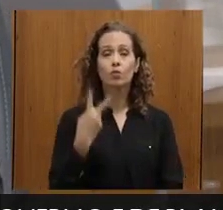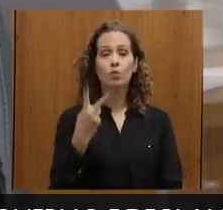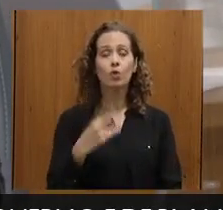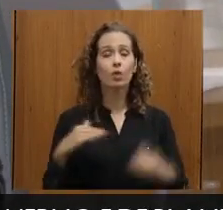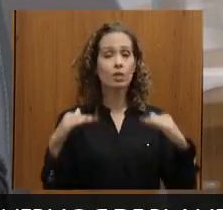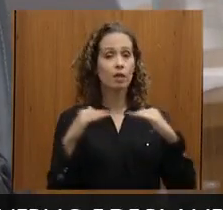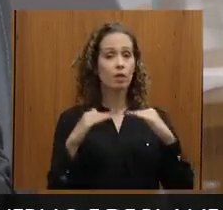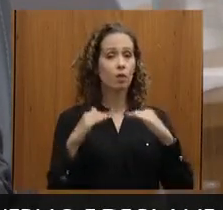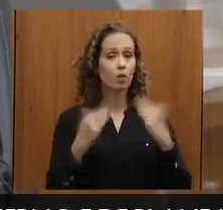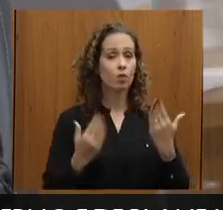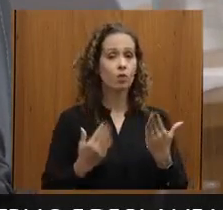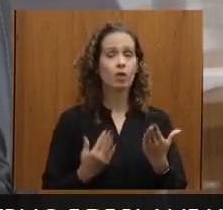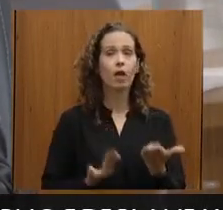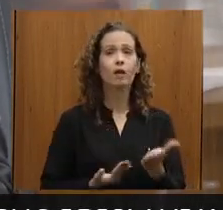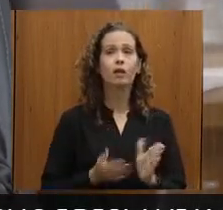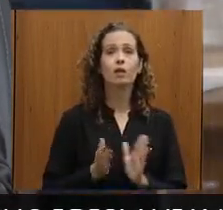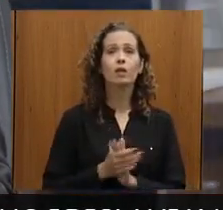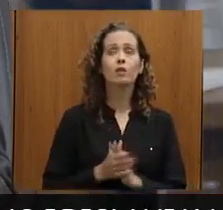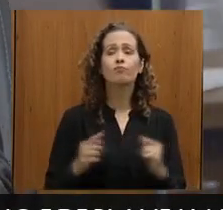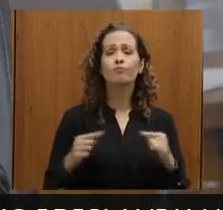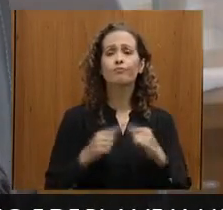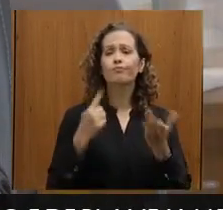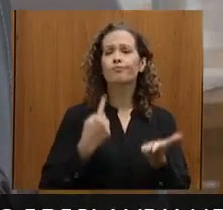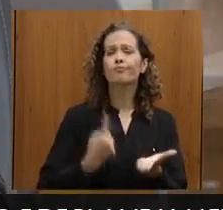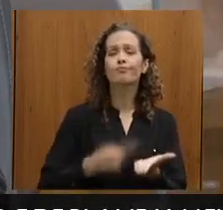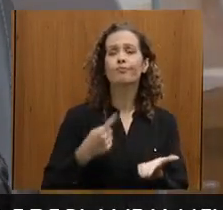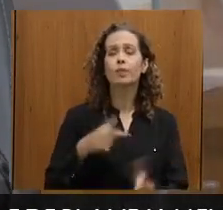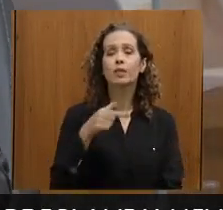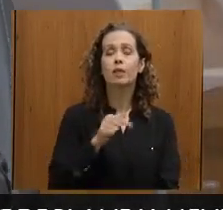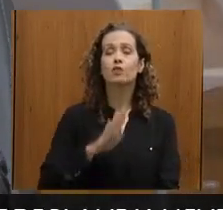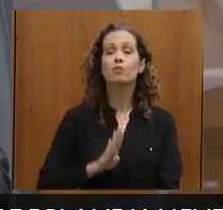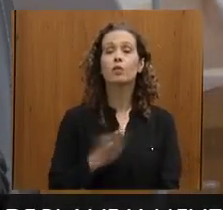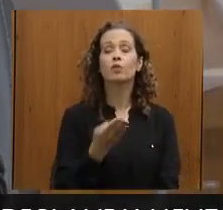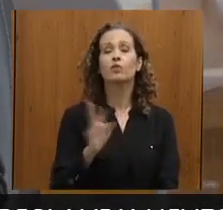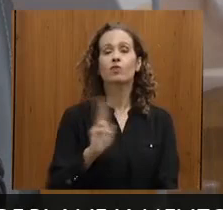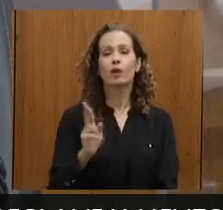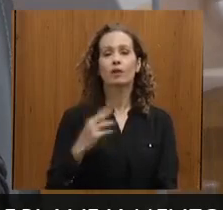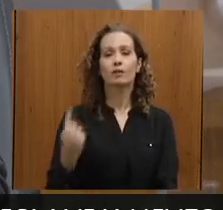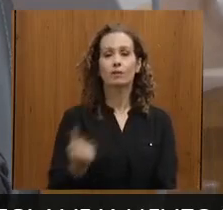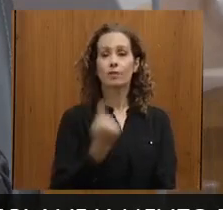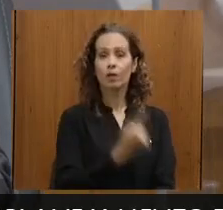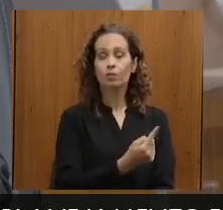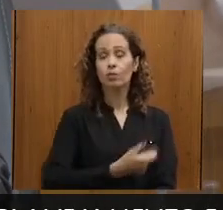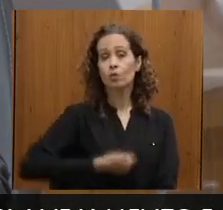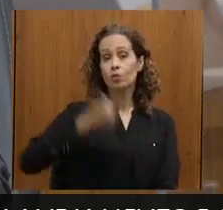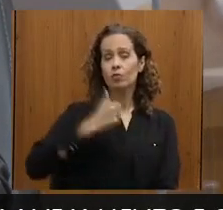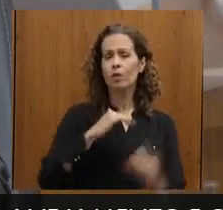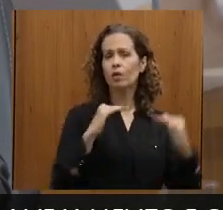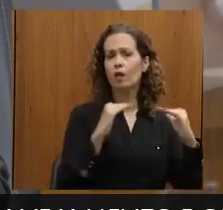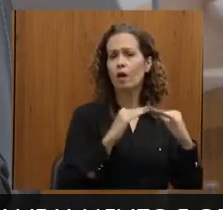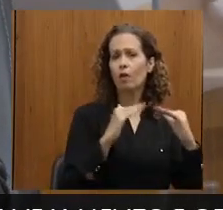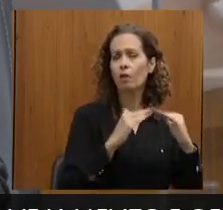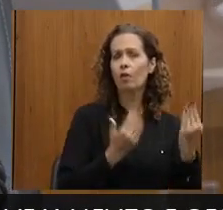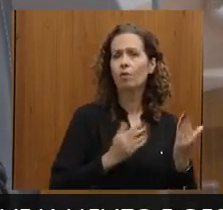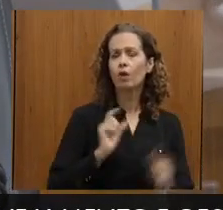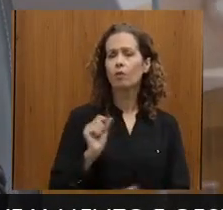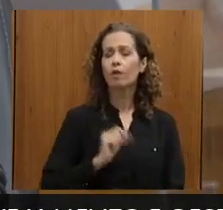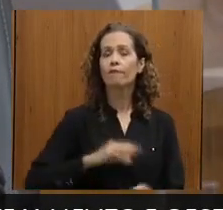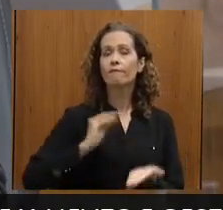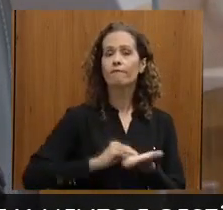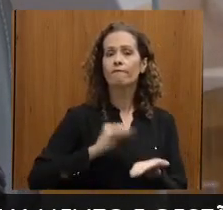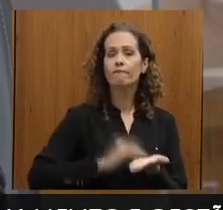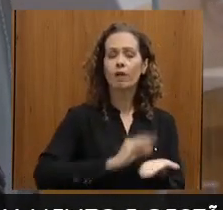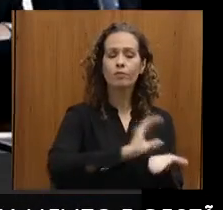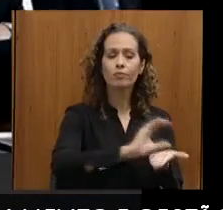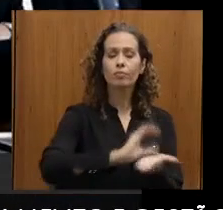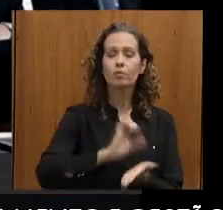coincidentemente, no mesmo valor, de R$ 7 bilhões cada um. O primeiro acordo trata da falta de repasse de